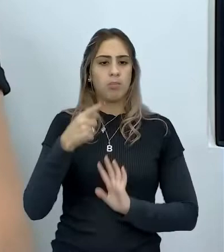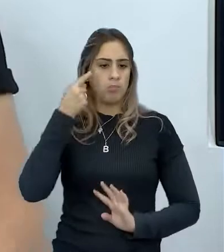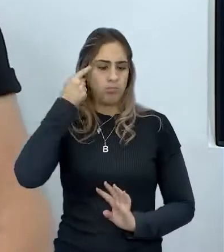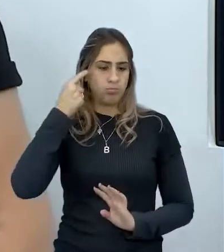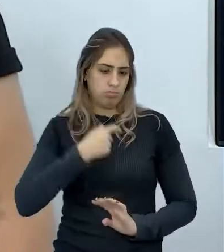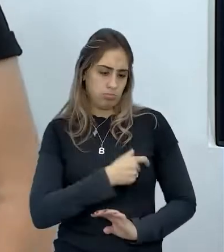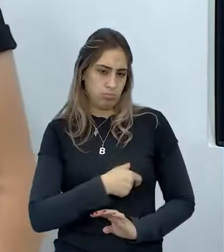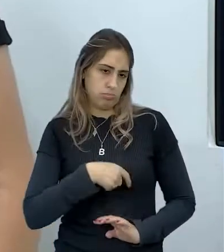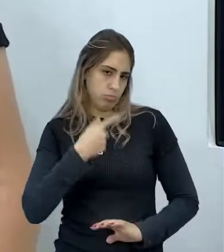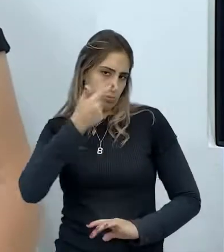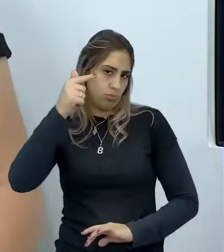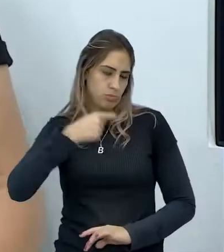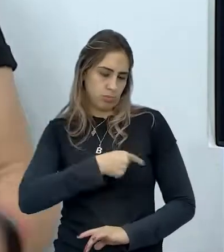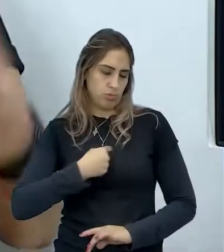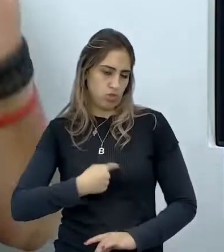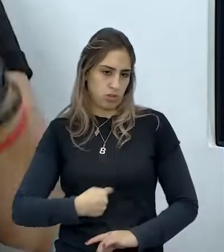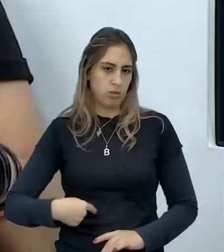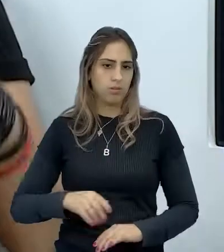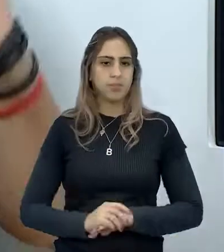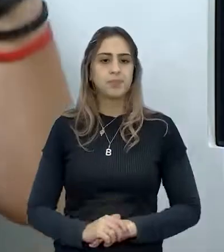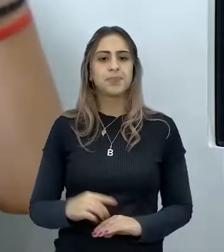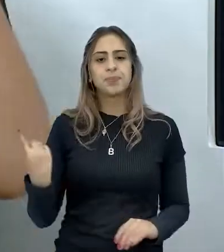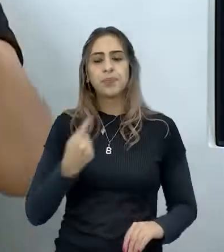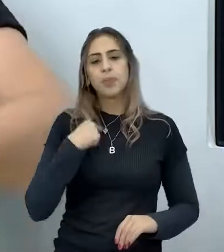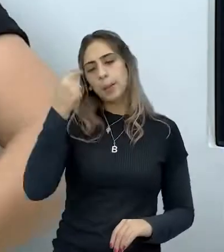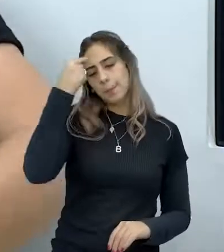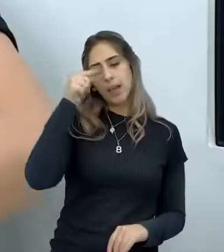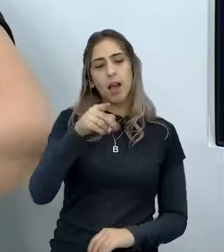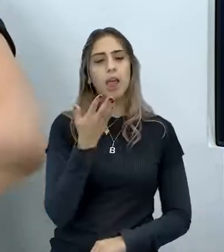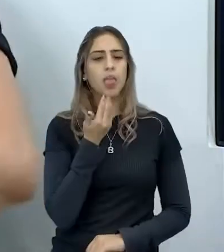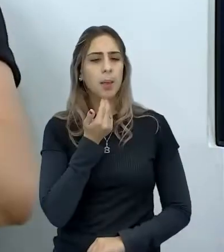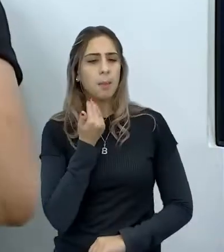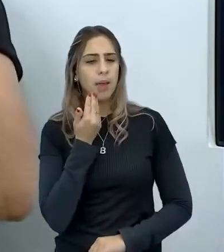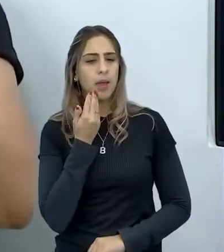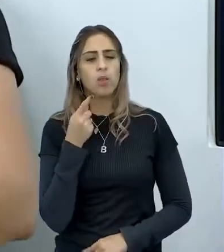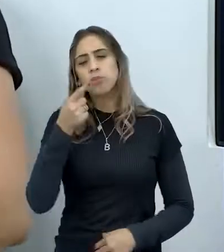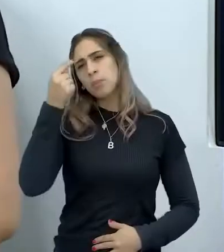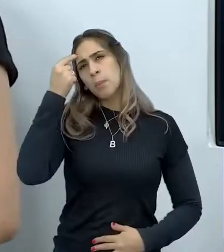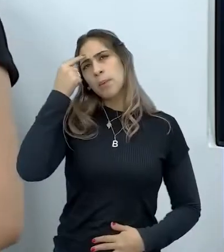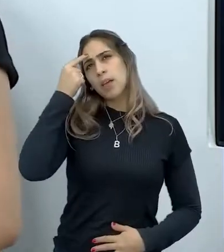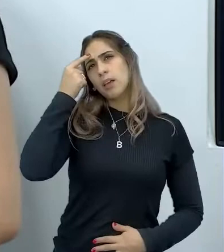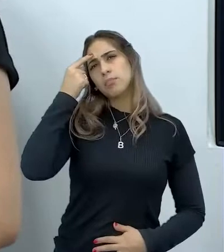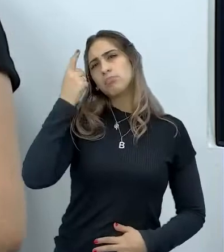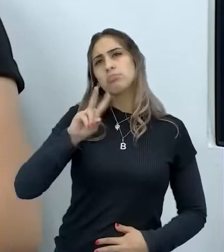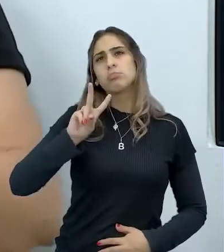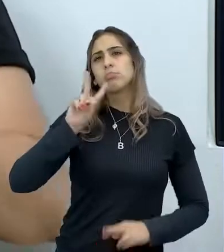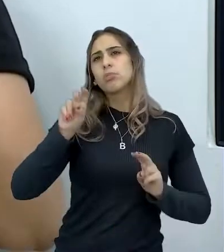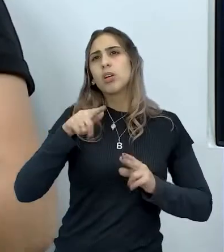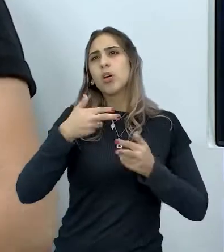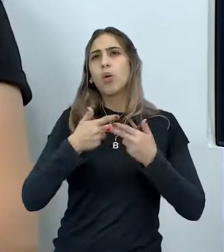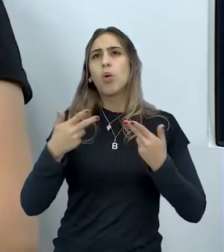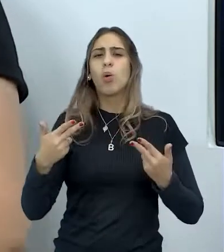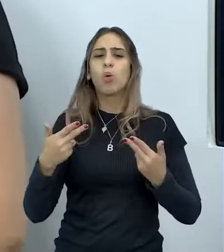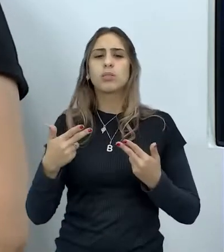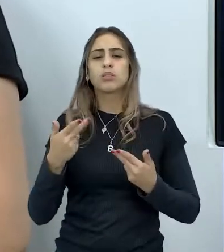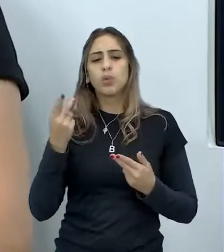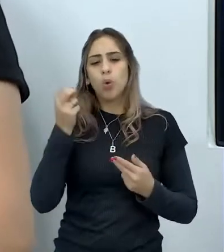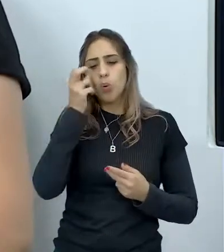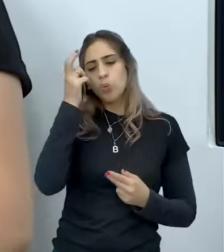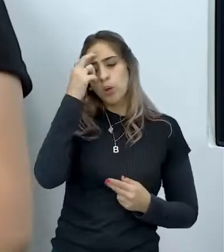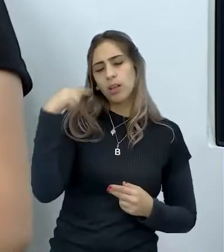toda a cidade. E quando a gente vai pensar sobre esse alimento, quando a gente vai pensar sobre essas heranças culturais